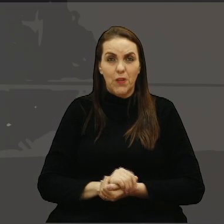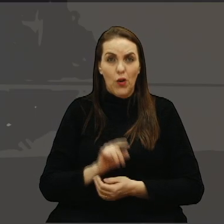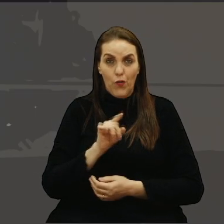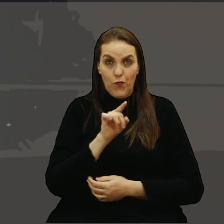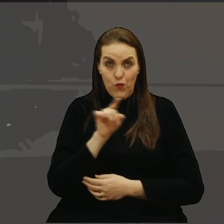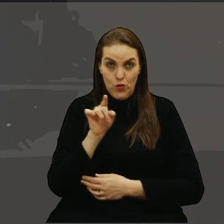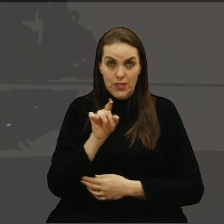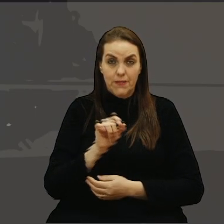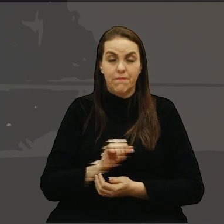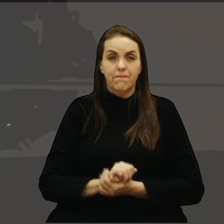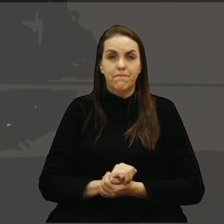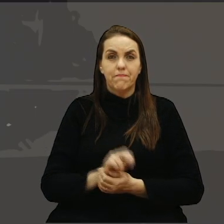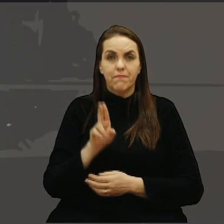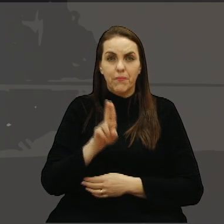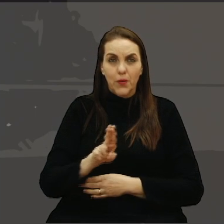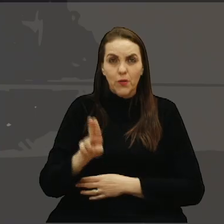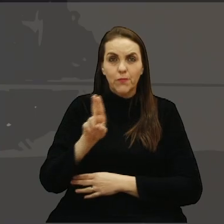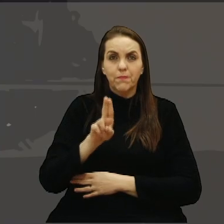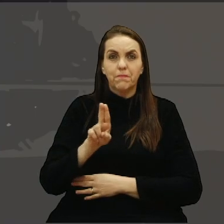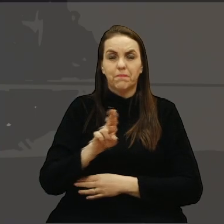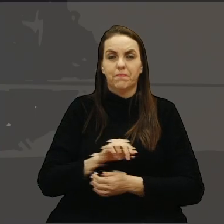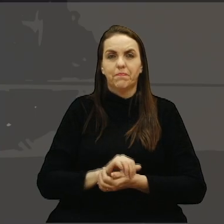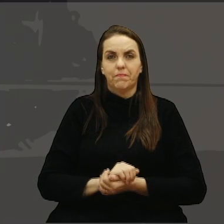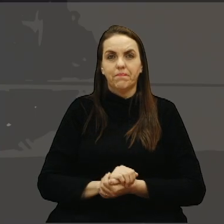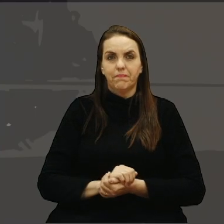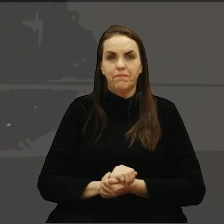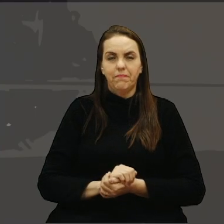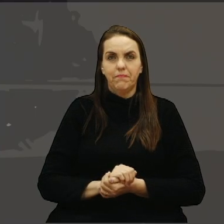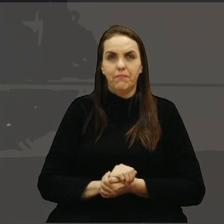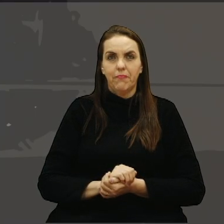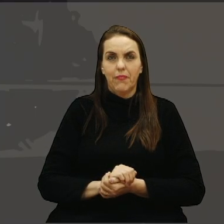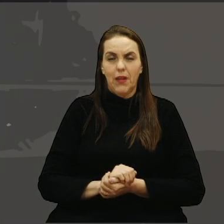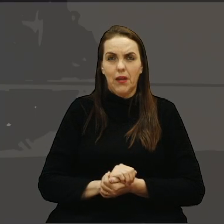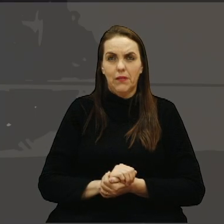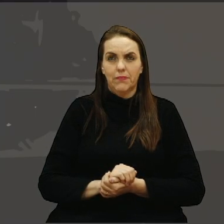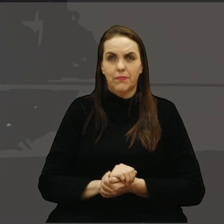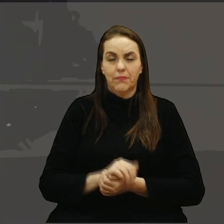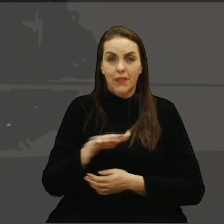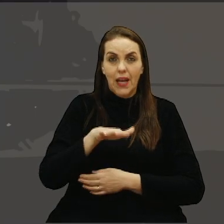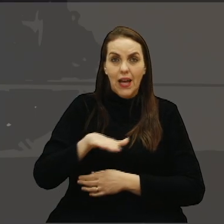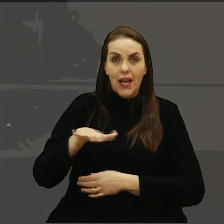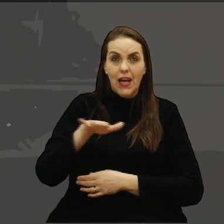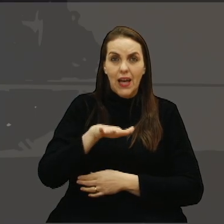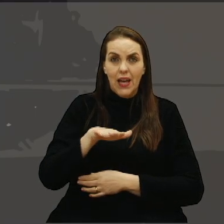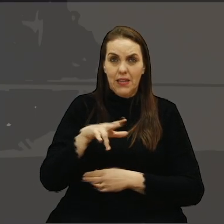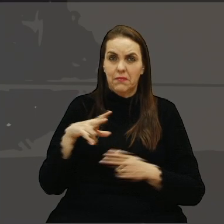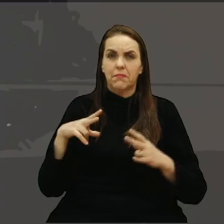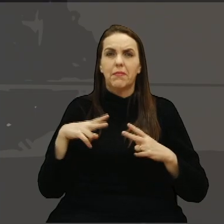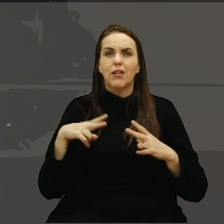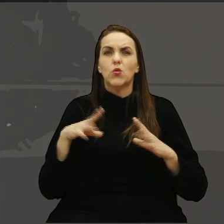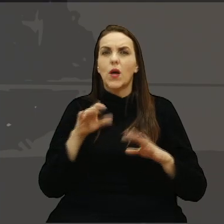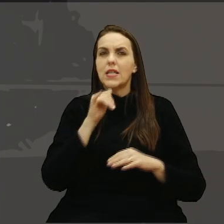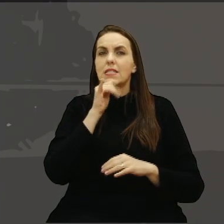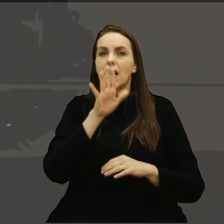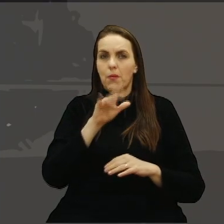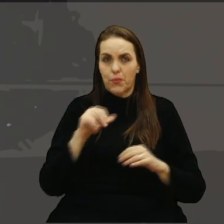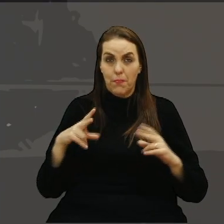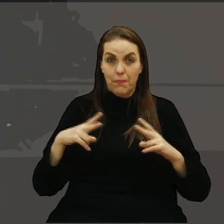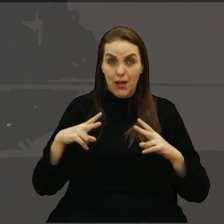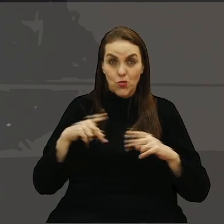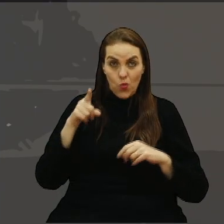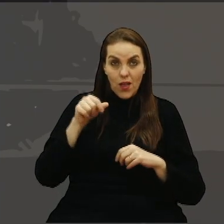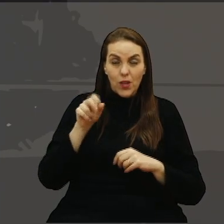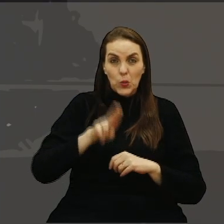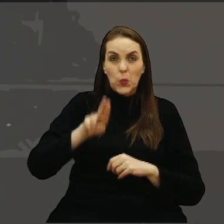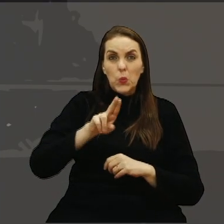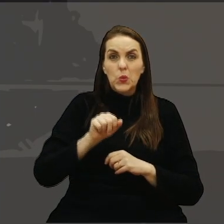Você, usuário, o exemplo da área privada, usaria um